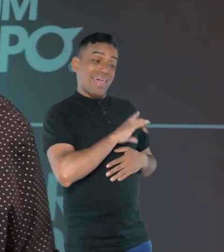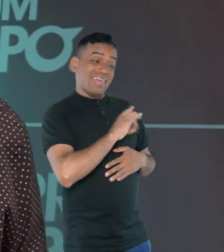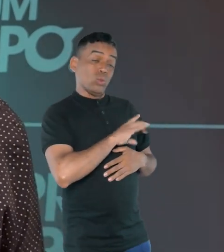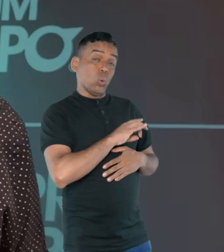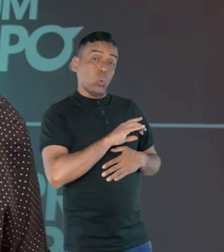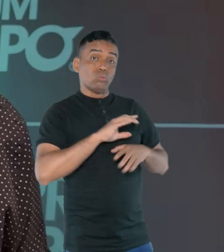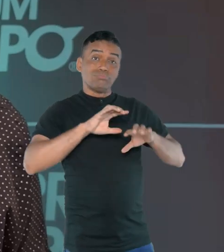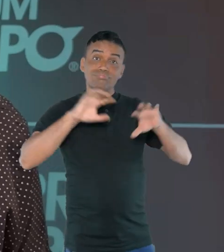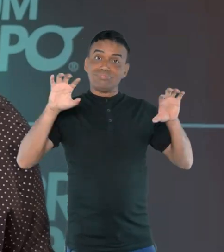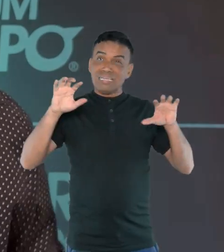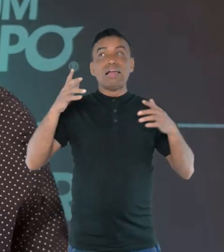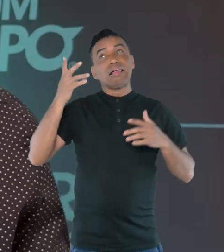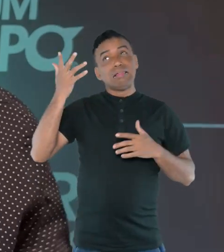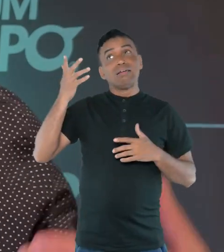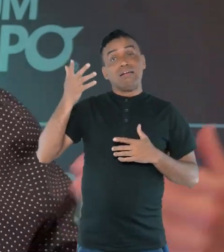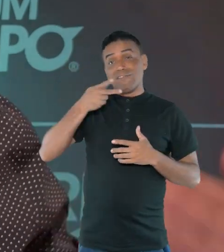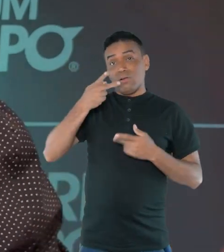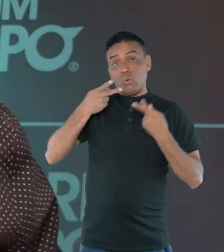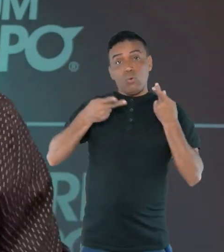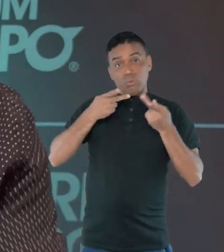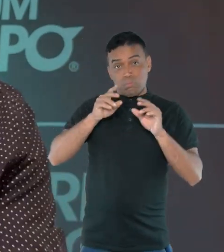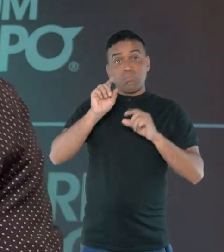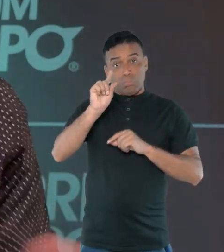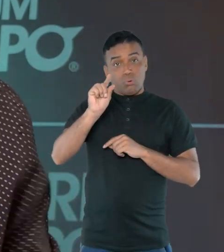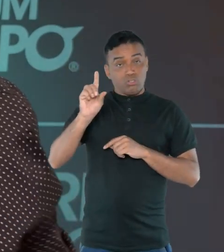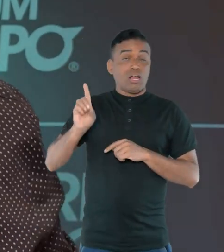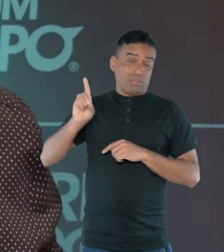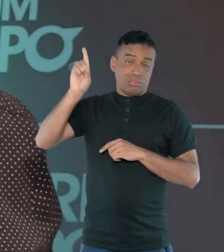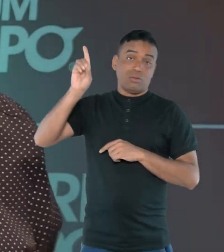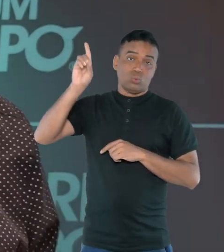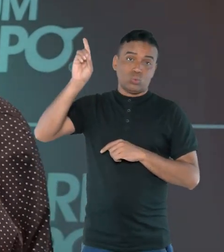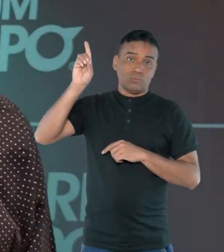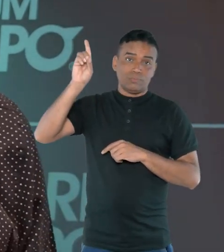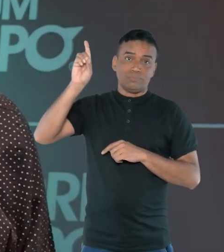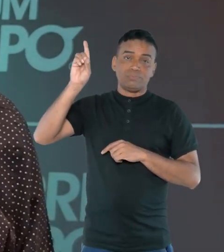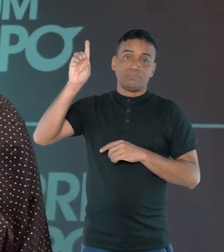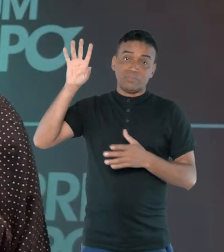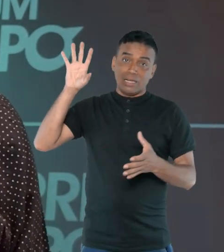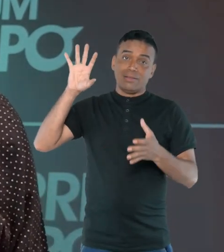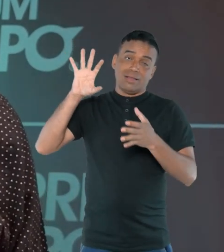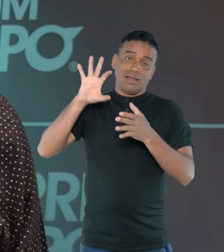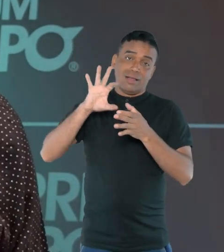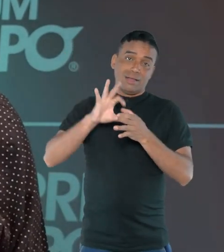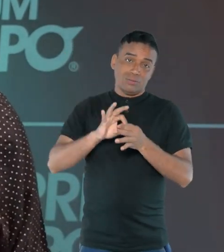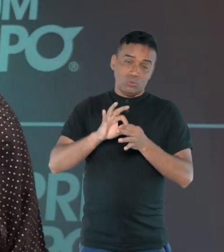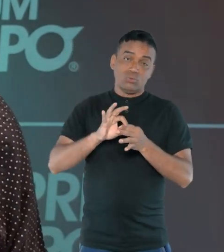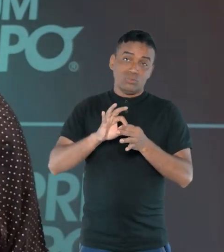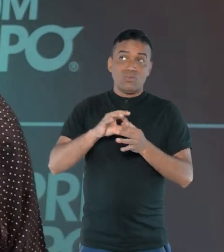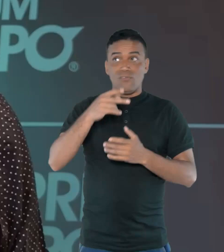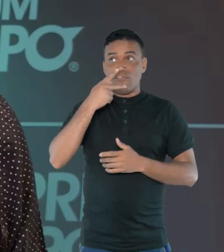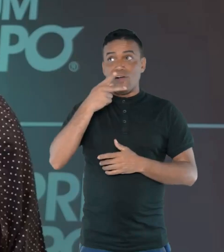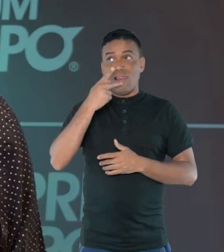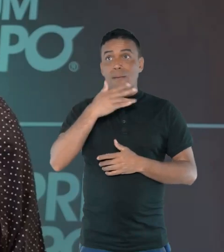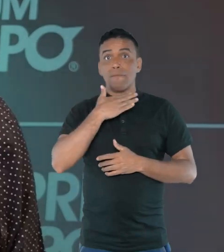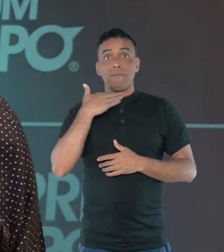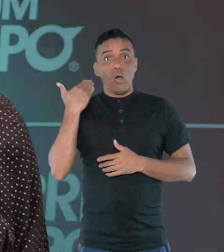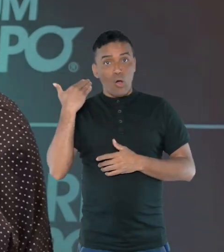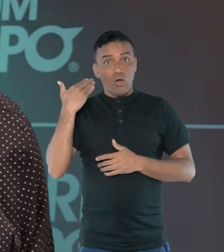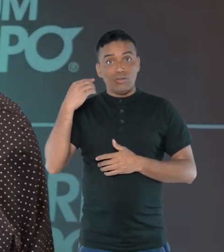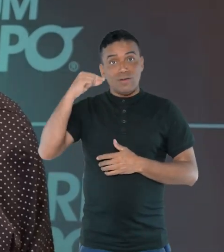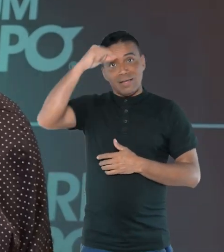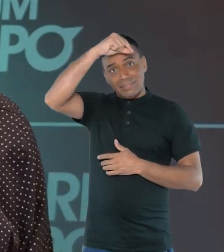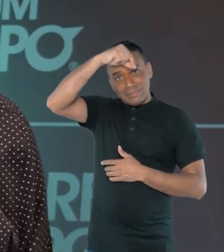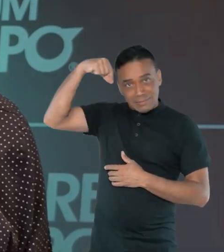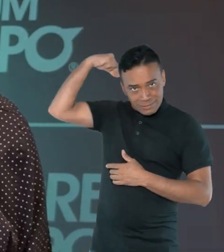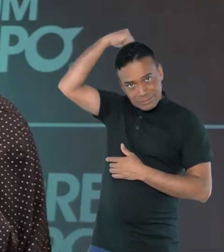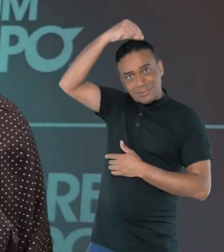pouco de Deus, né? Isso atravessa, né? É impossível a gente tratar e falar da morte sem falar do